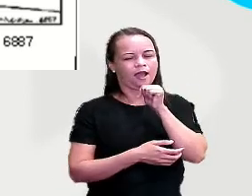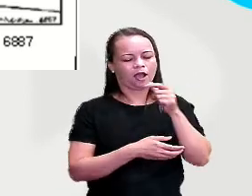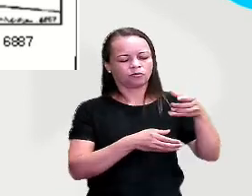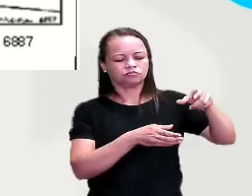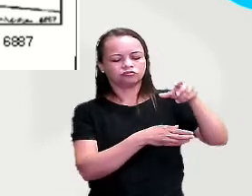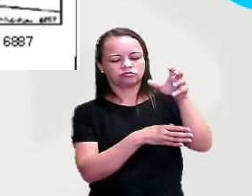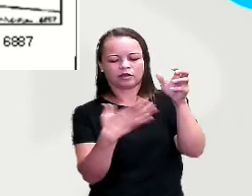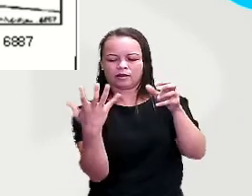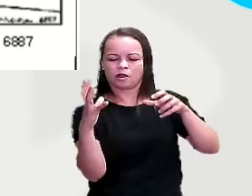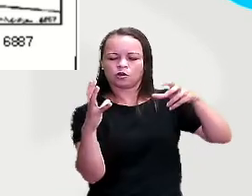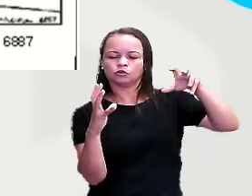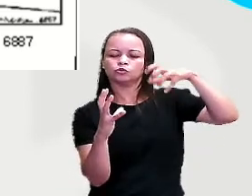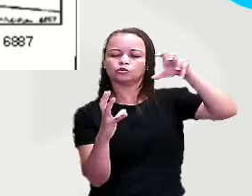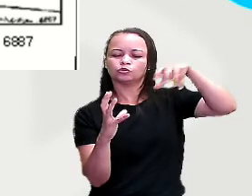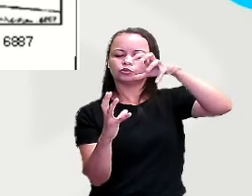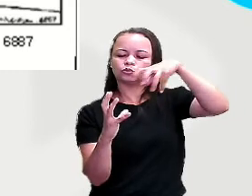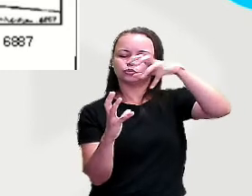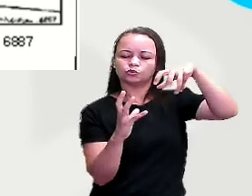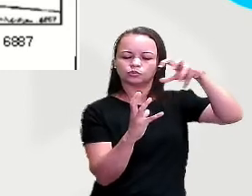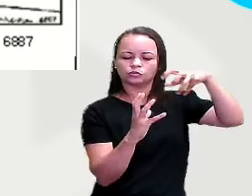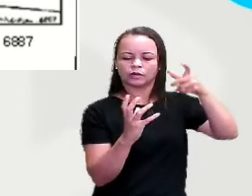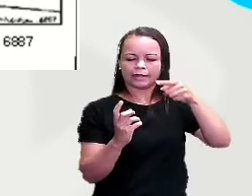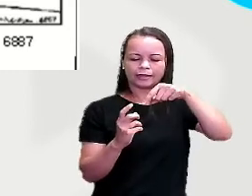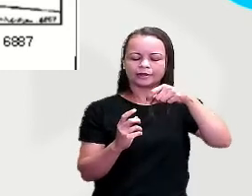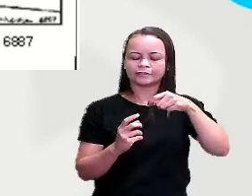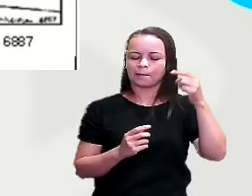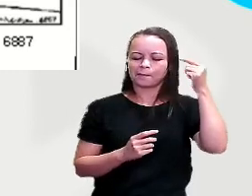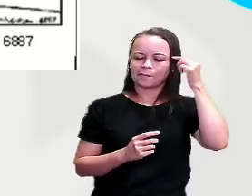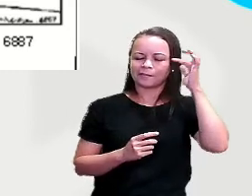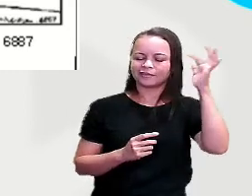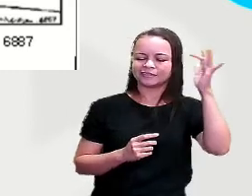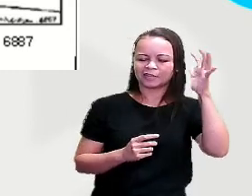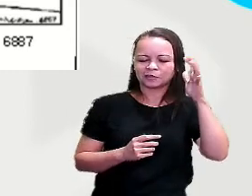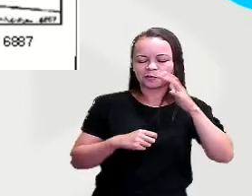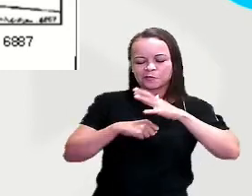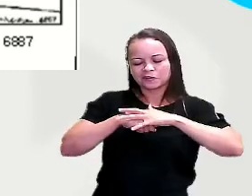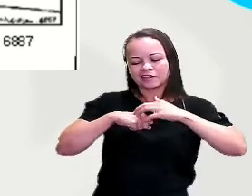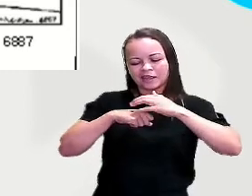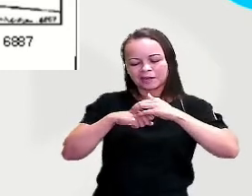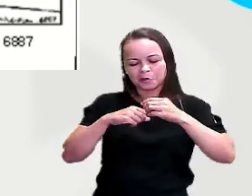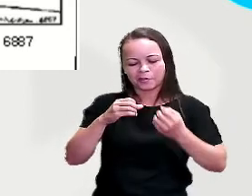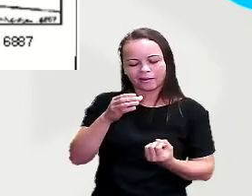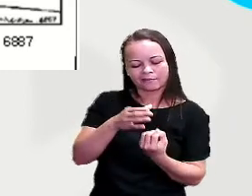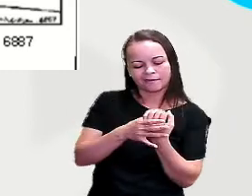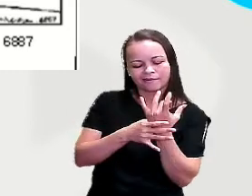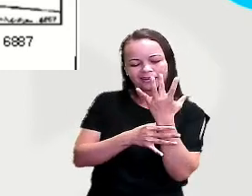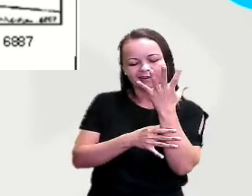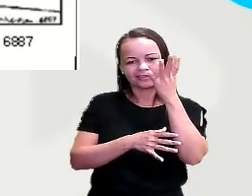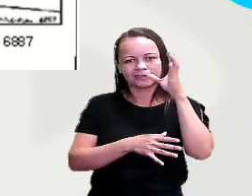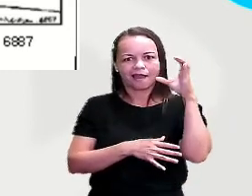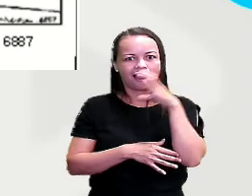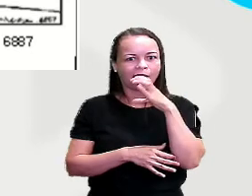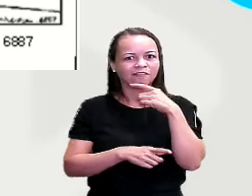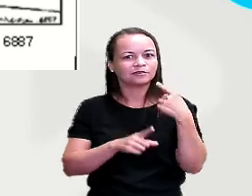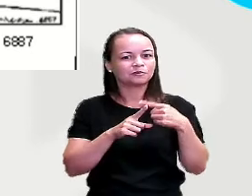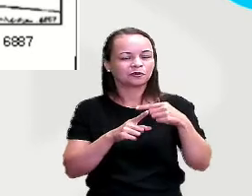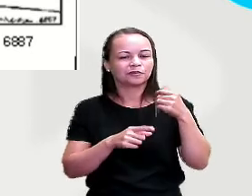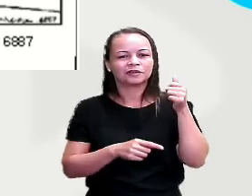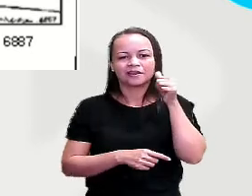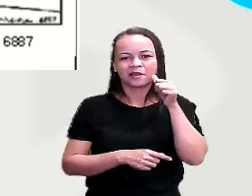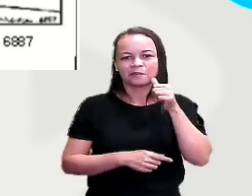tá cuidando com muito carinho para que esse momento aconteça logo. Cebolinha também tá ali regando, todo cuidadoso, já pensando, porque ele